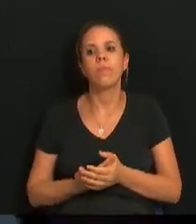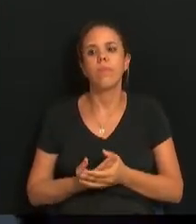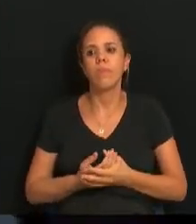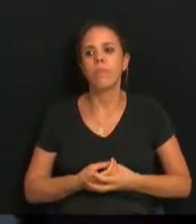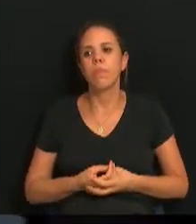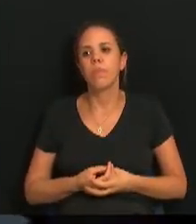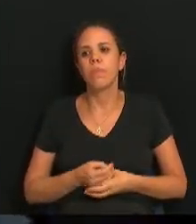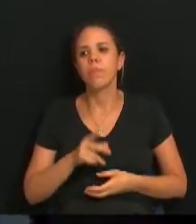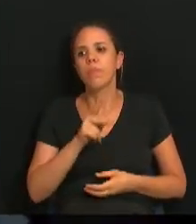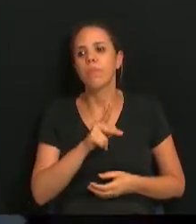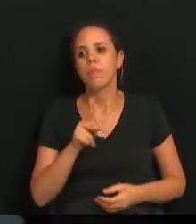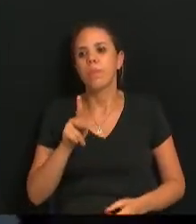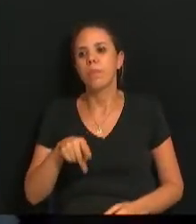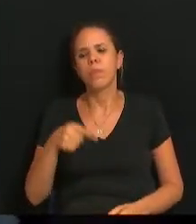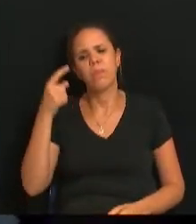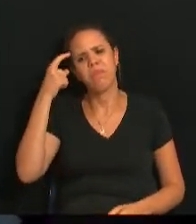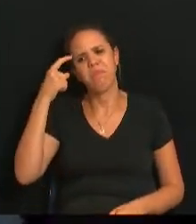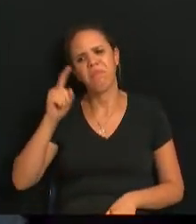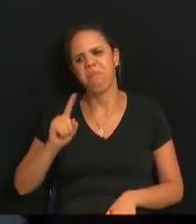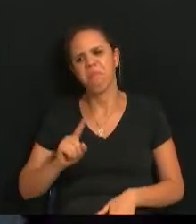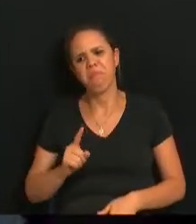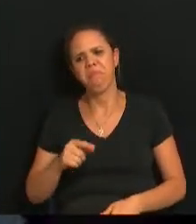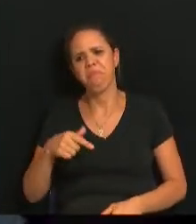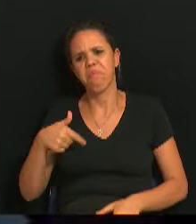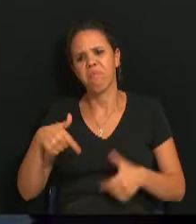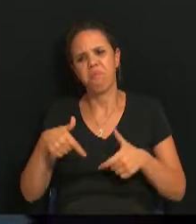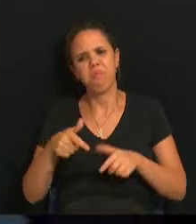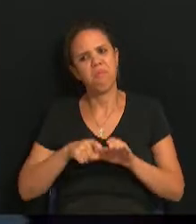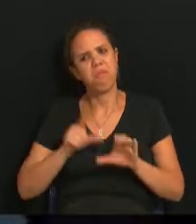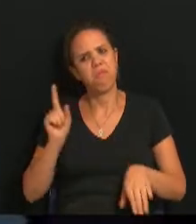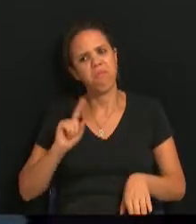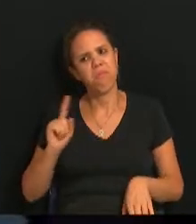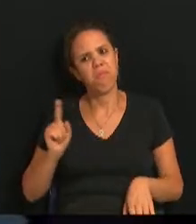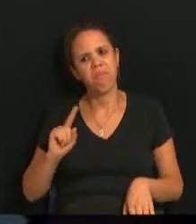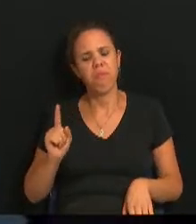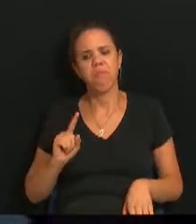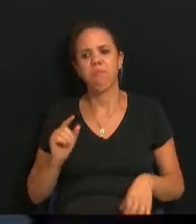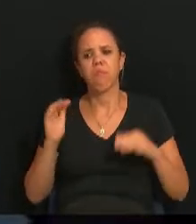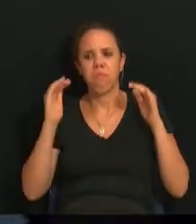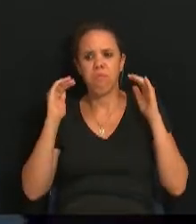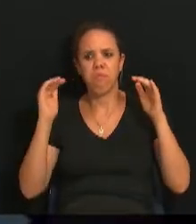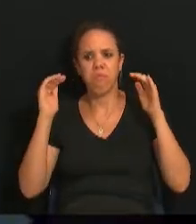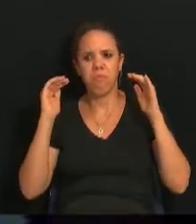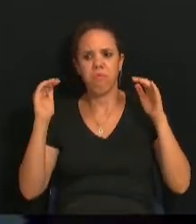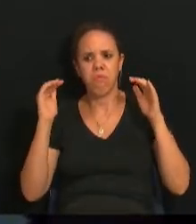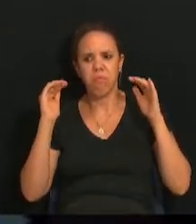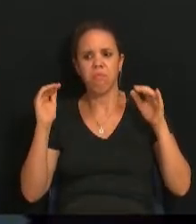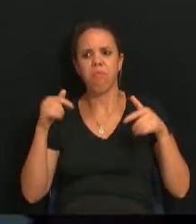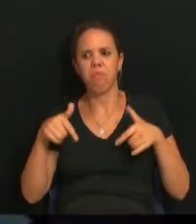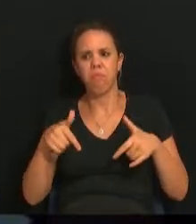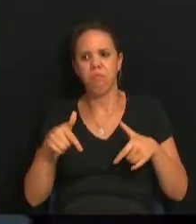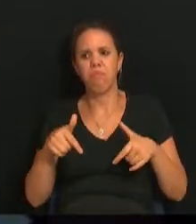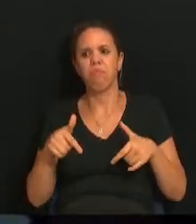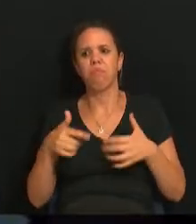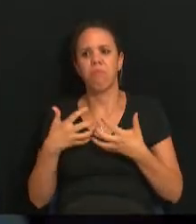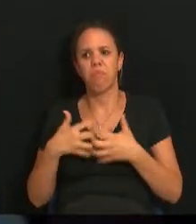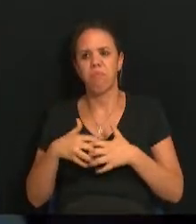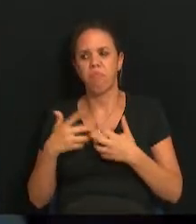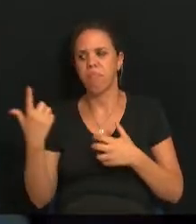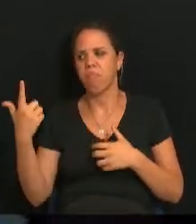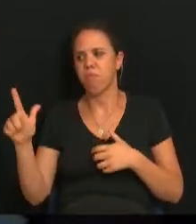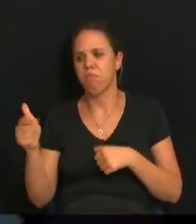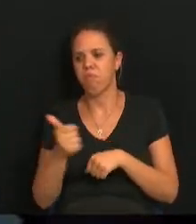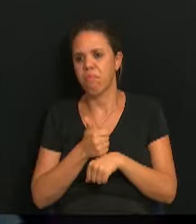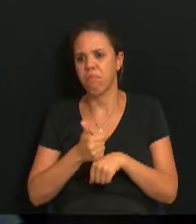um profissional não pensador sobre o próprio trabalho, não autônomo, cumpridor de tarefas pensadas por outros